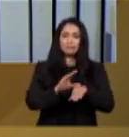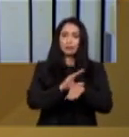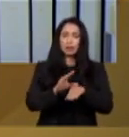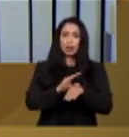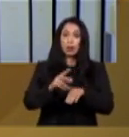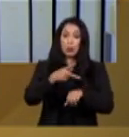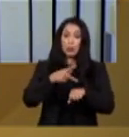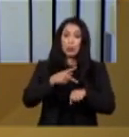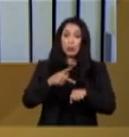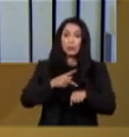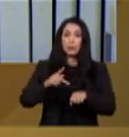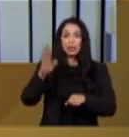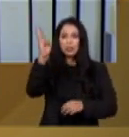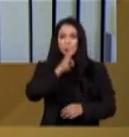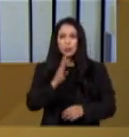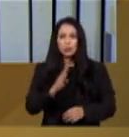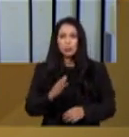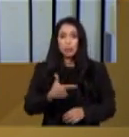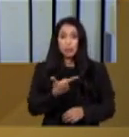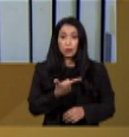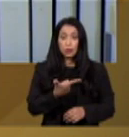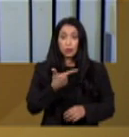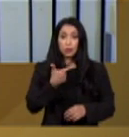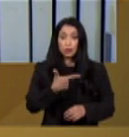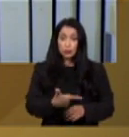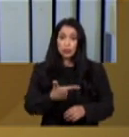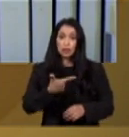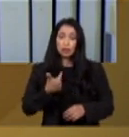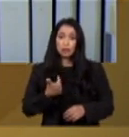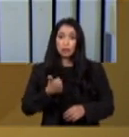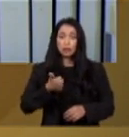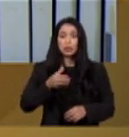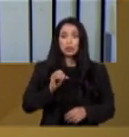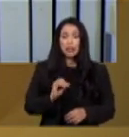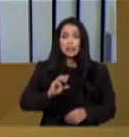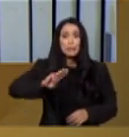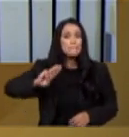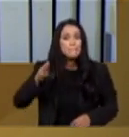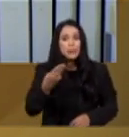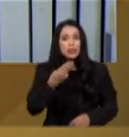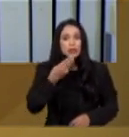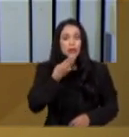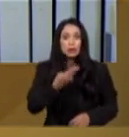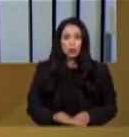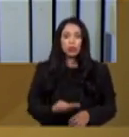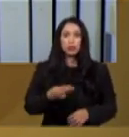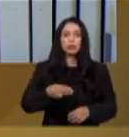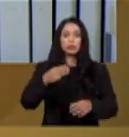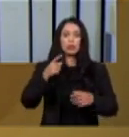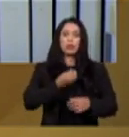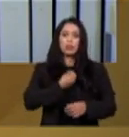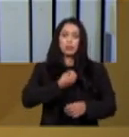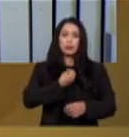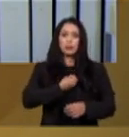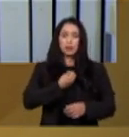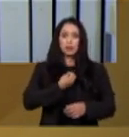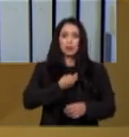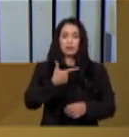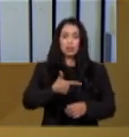como o Brasil, com seus 210 milhões de habitantes, 27 estados,